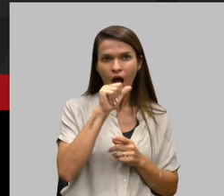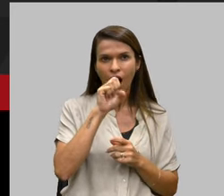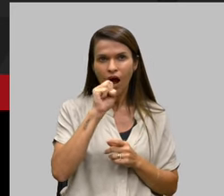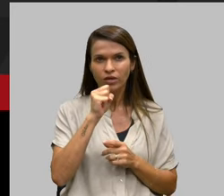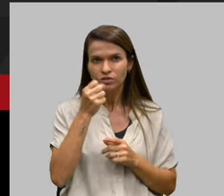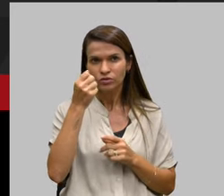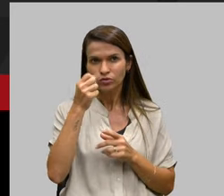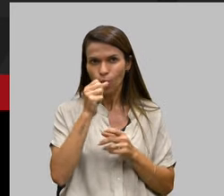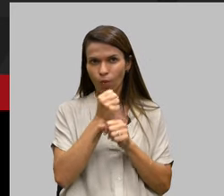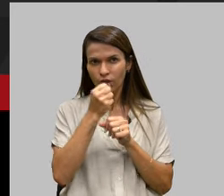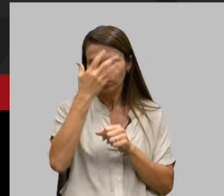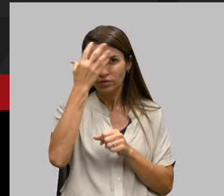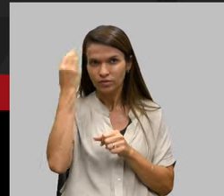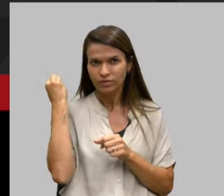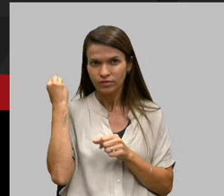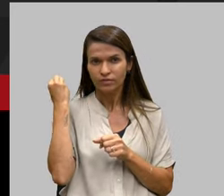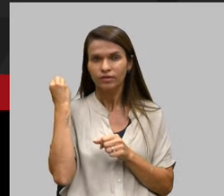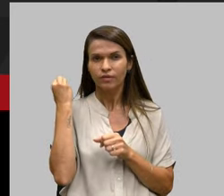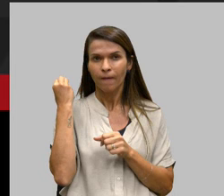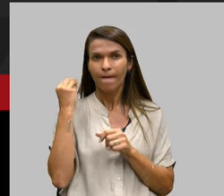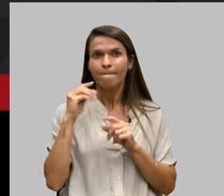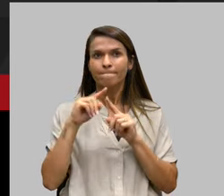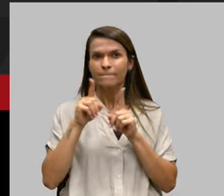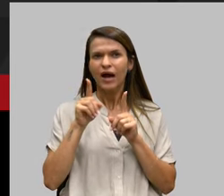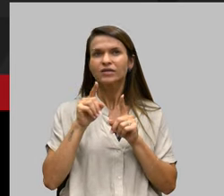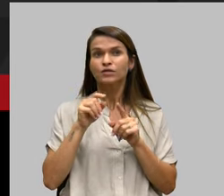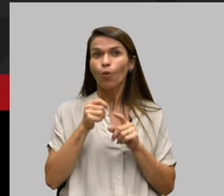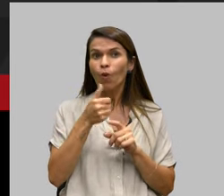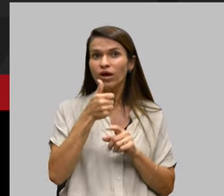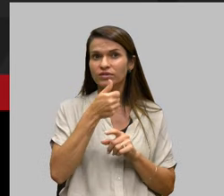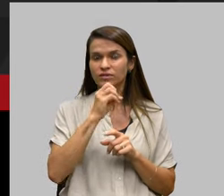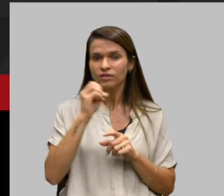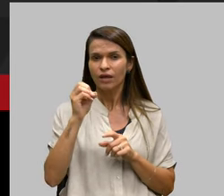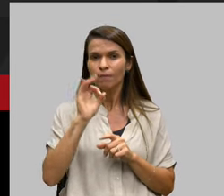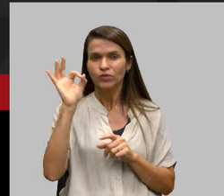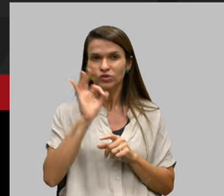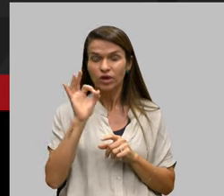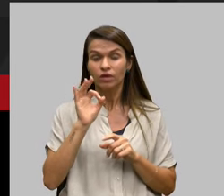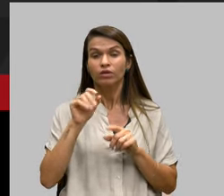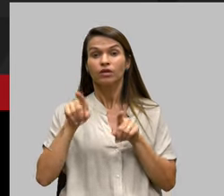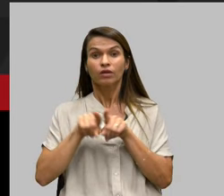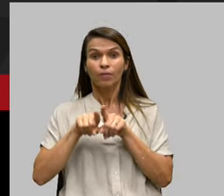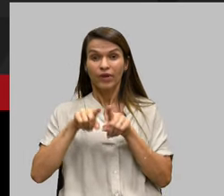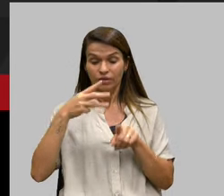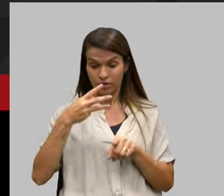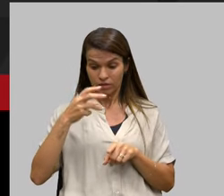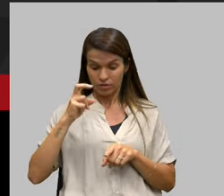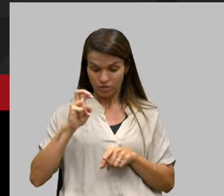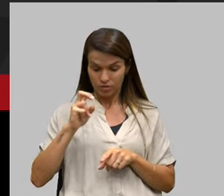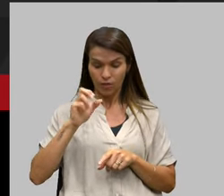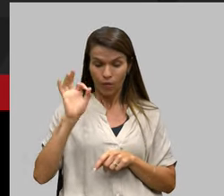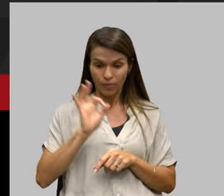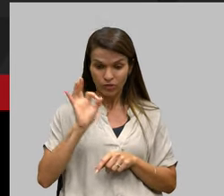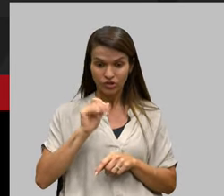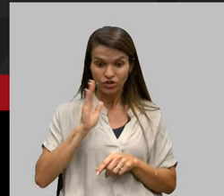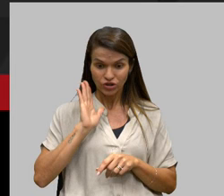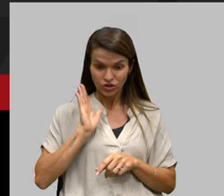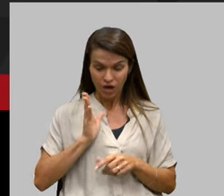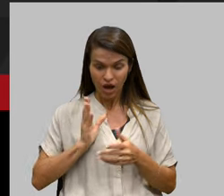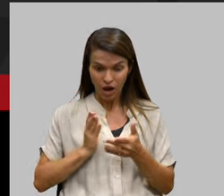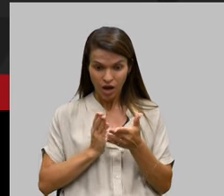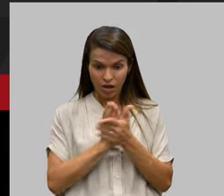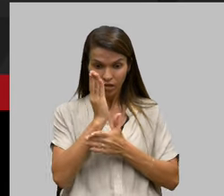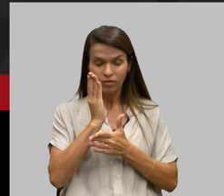foi tá mas é quase 100% e 35% desses entes já aprovaram os convênios de